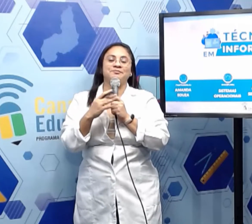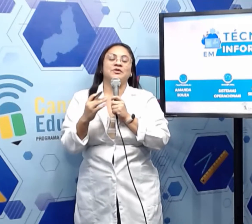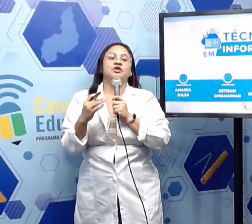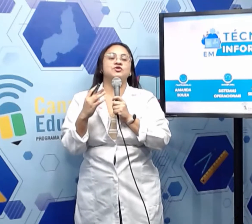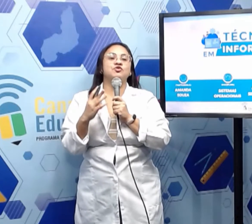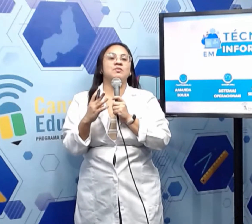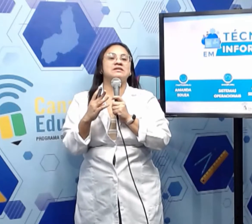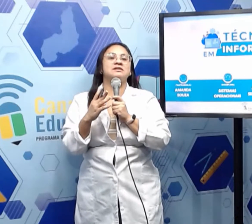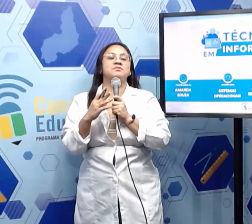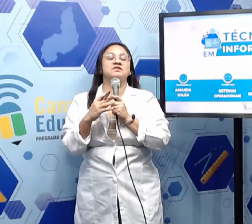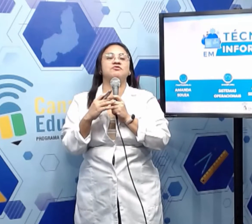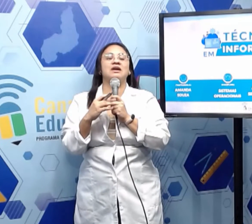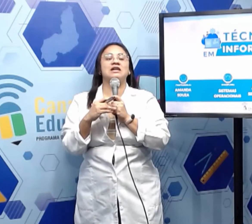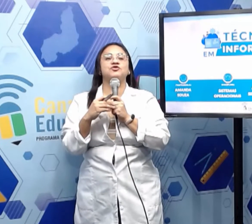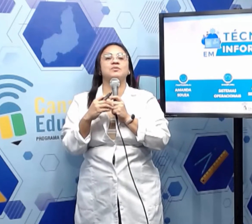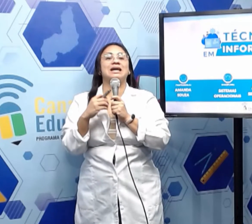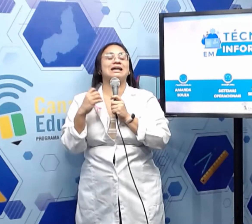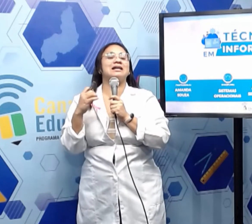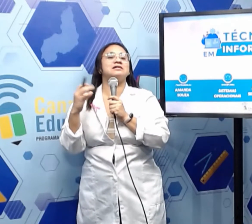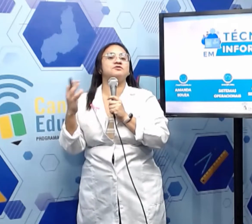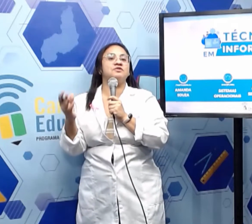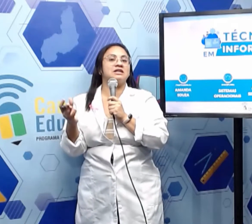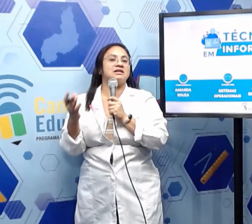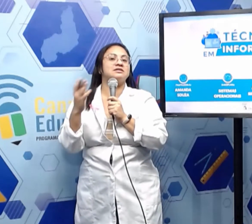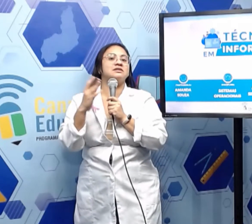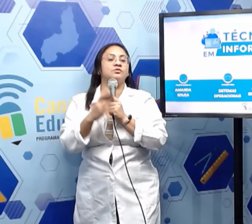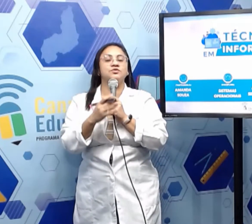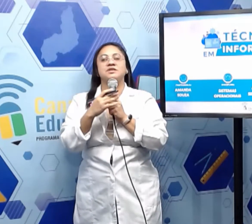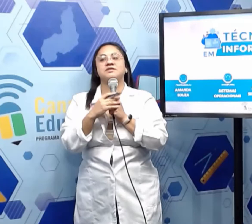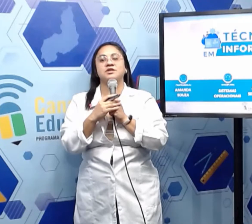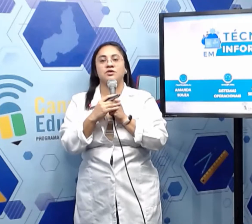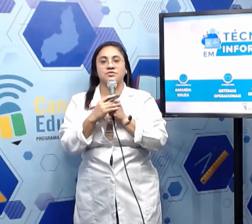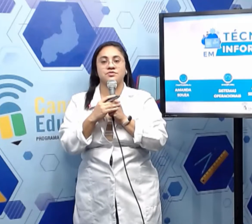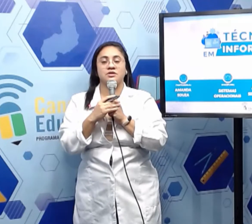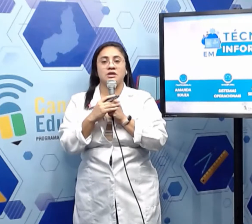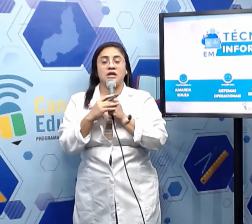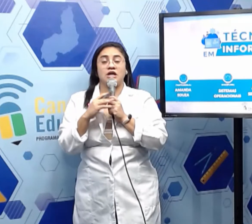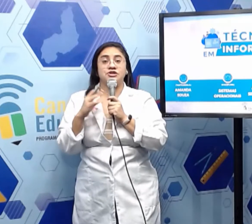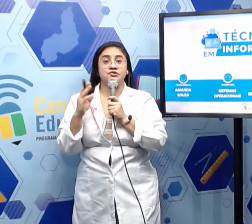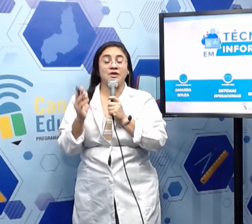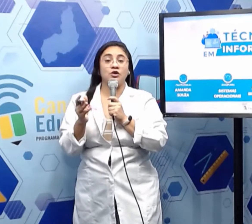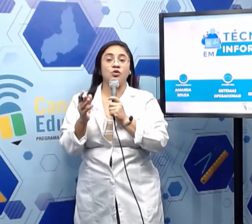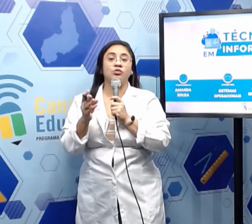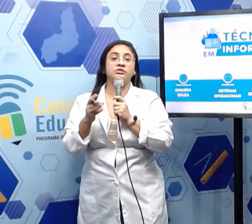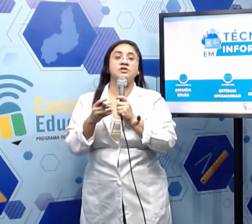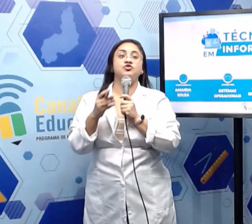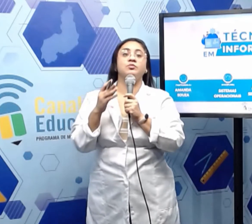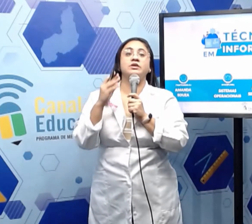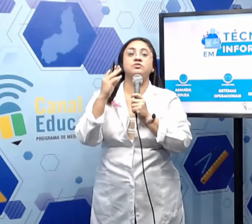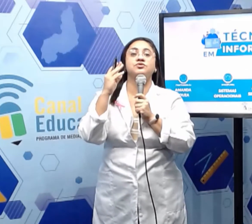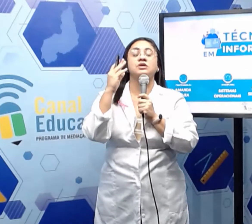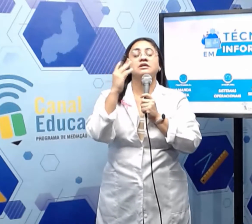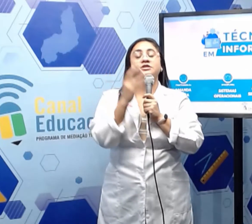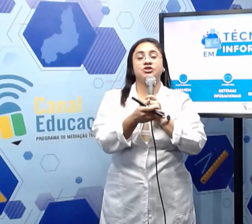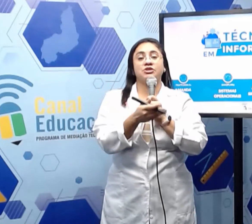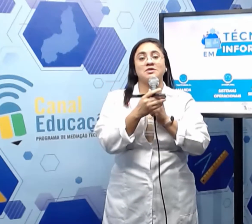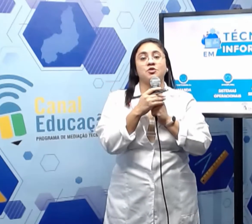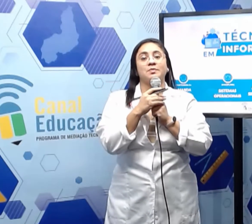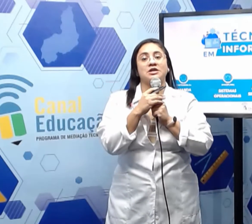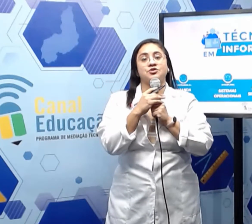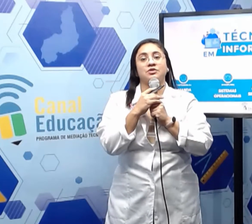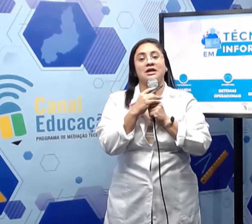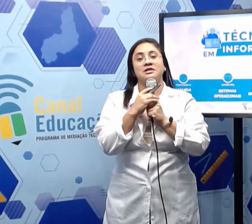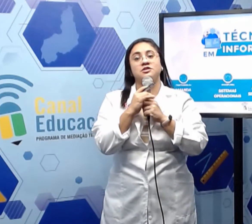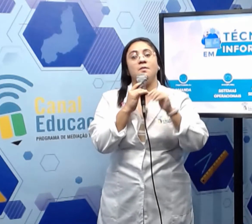ontem nós começamos a falar sobre a classificação dos SOs. A gente falou ontem sobre os